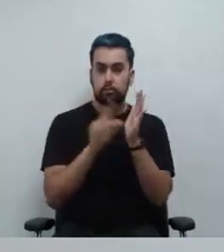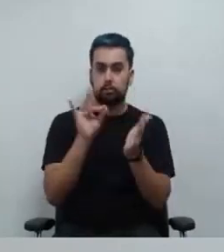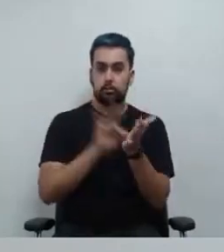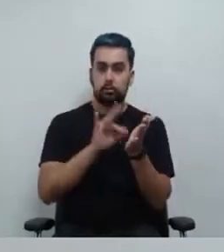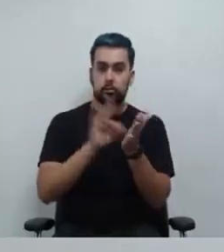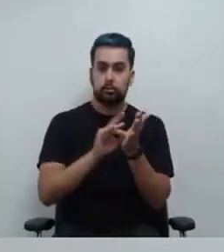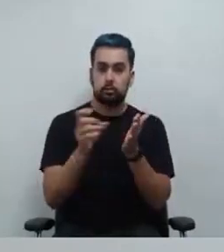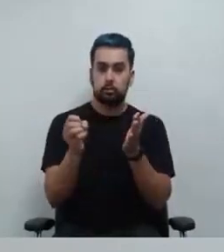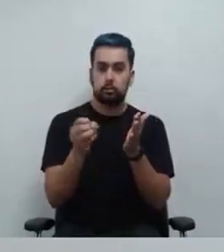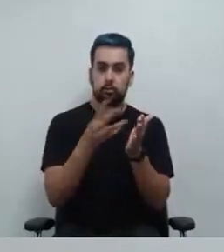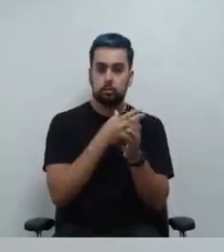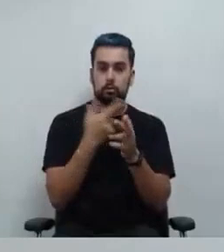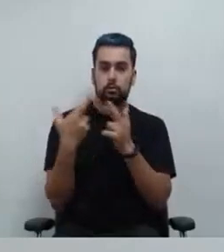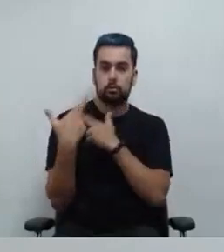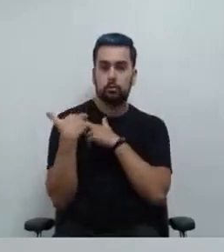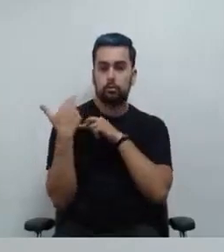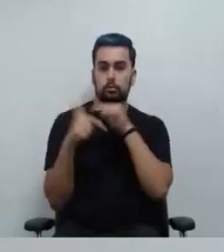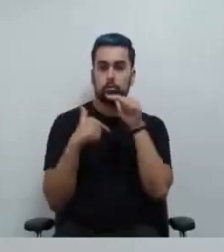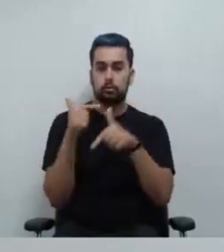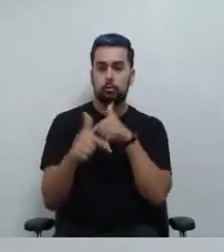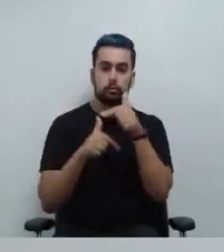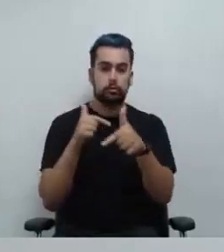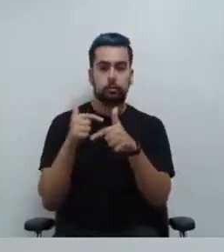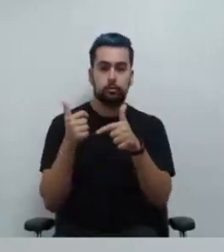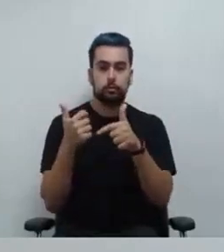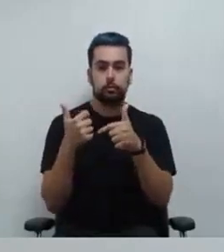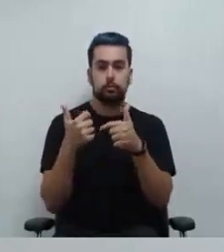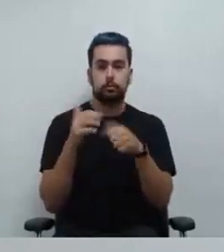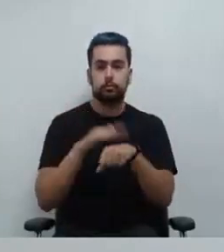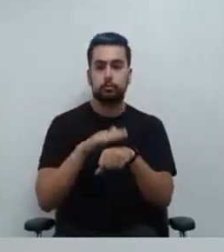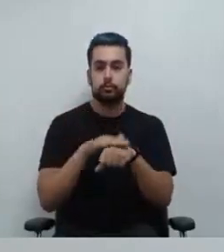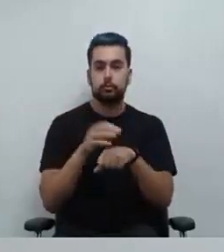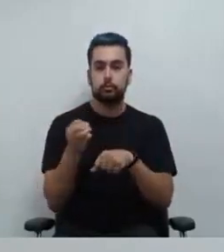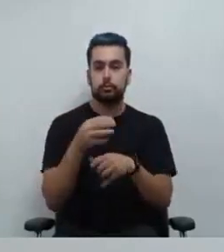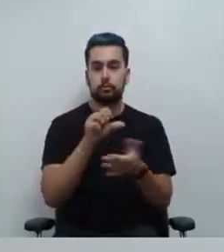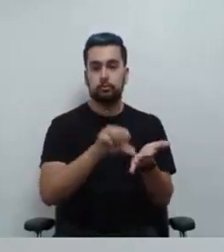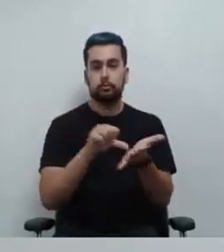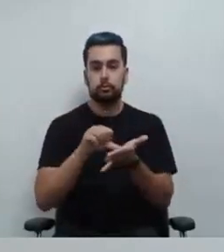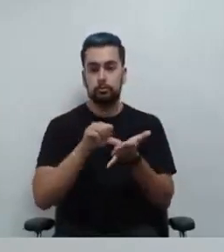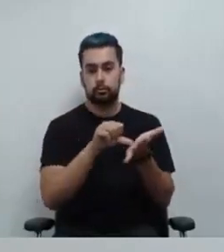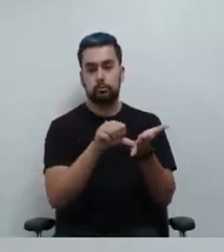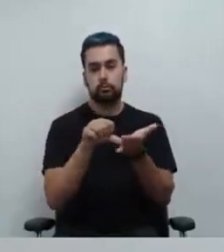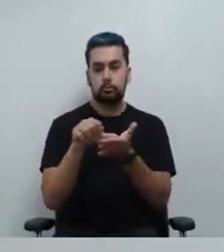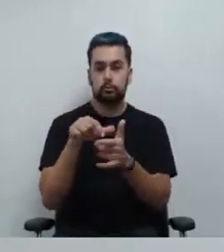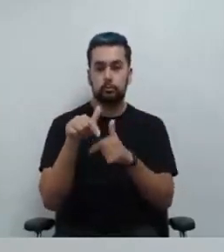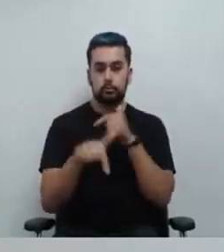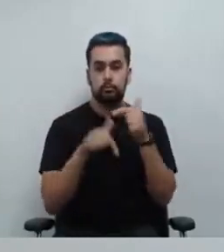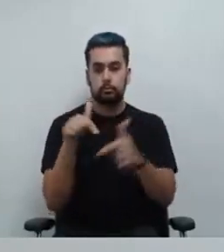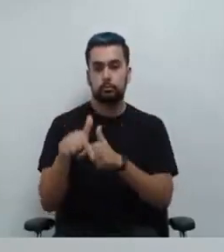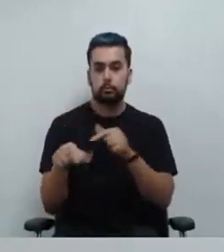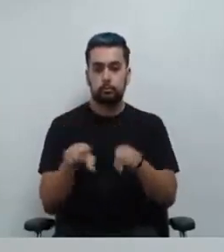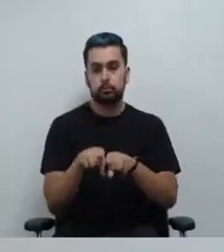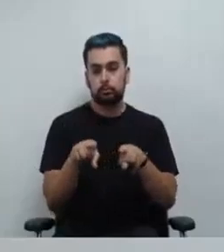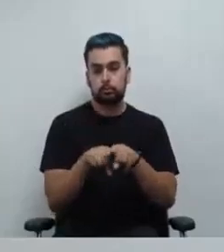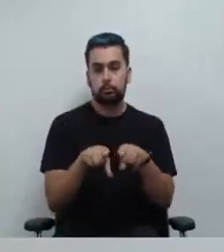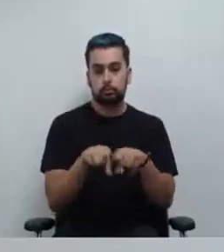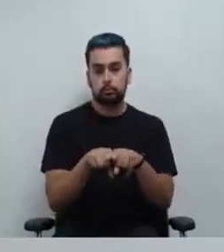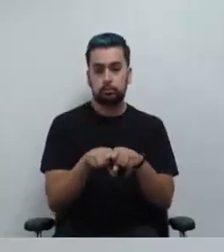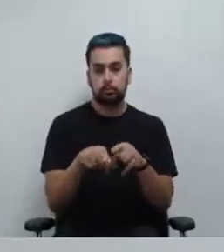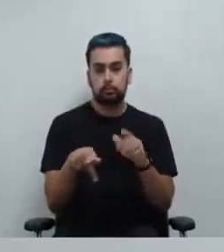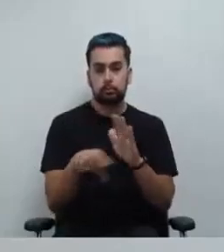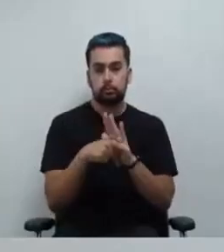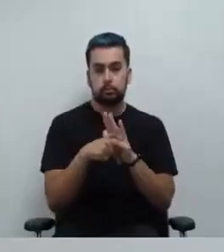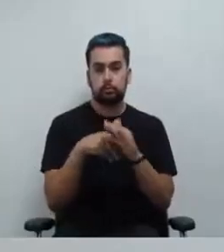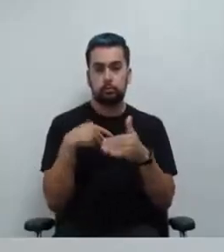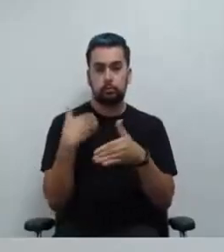novos cargos, né, para exercício das funções nas novas unidades e novos cargos, até como parte do próprio